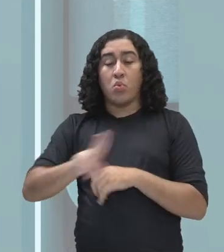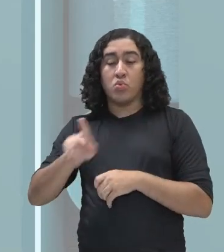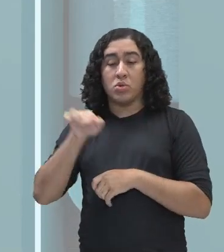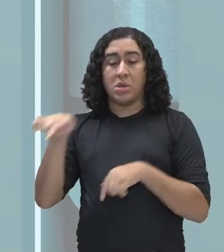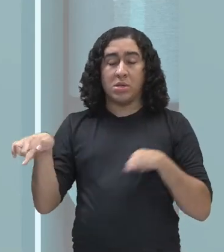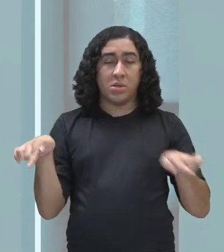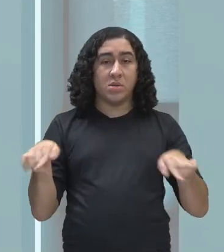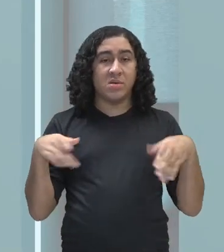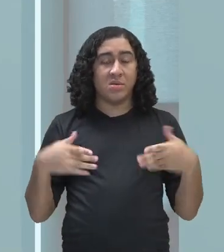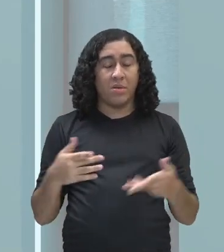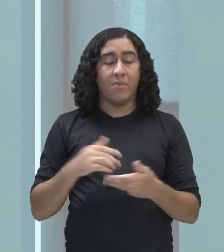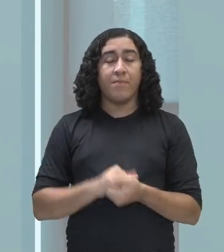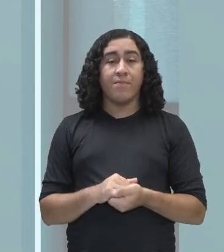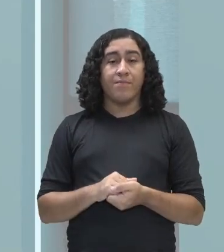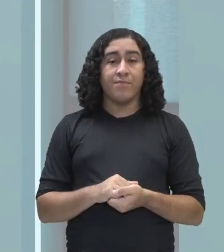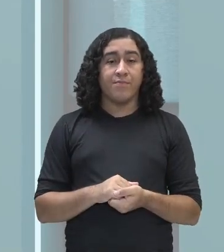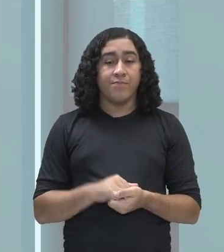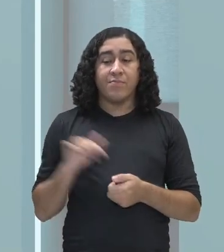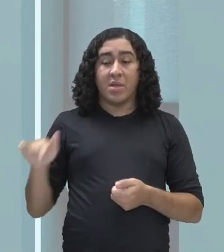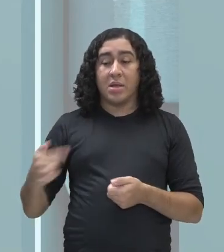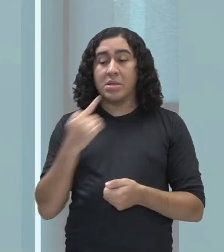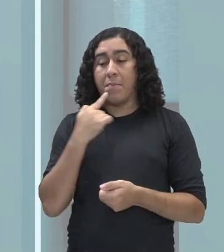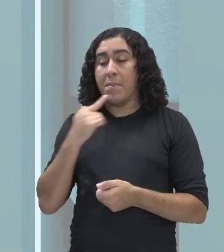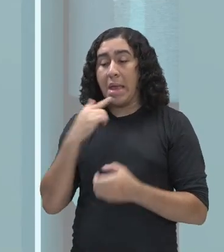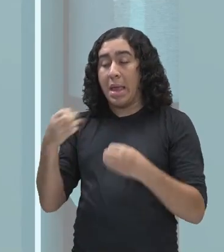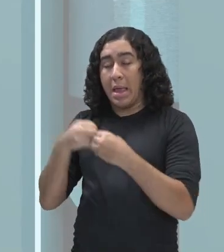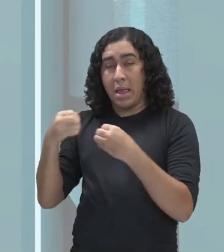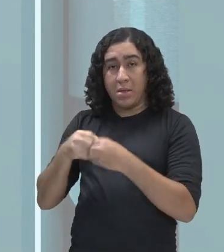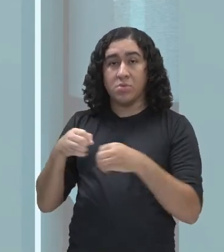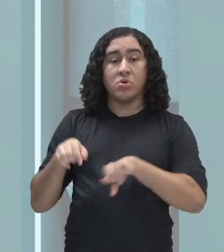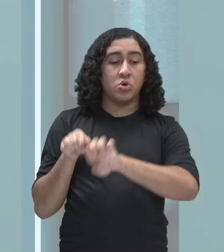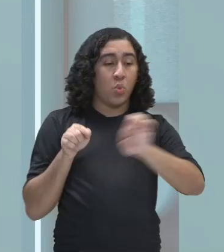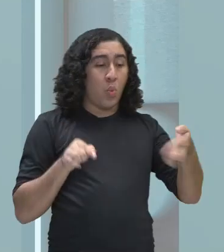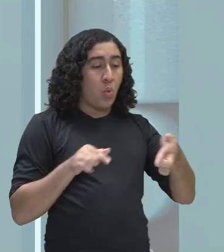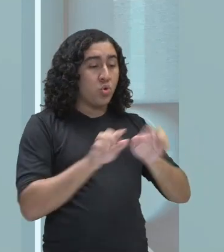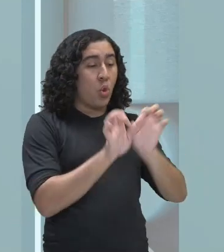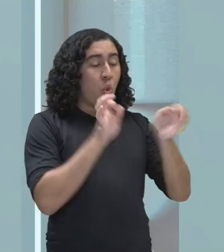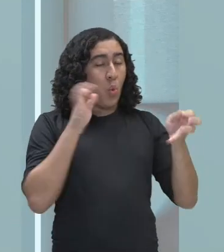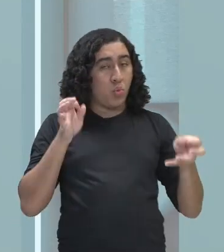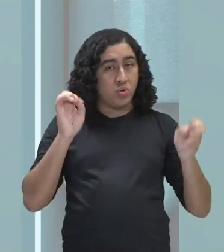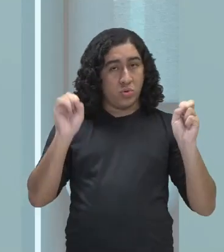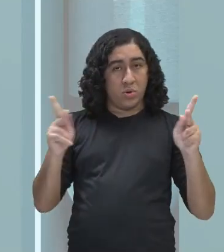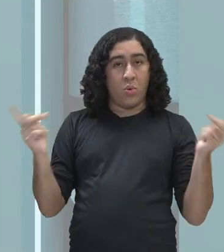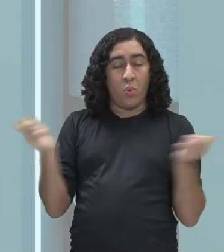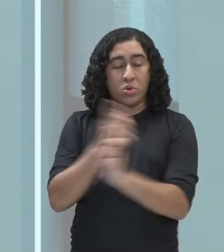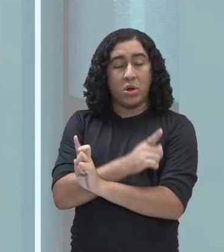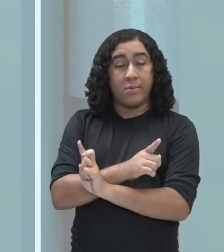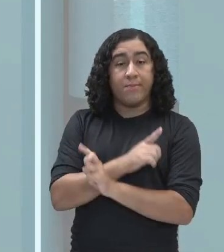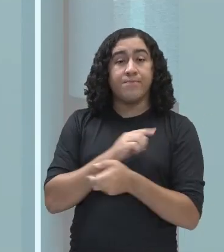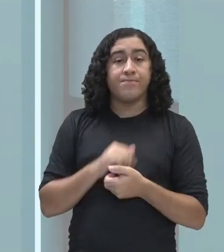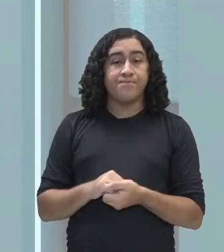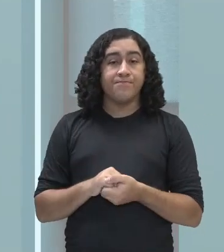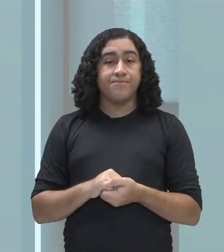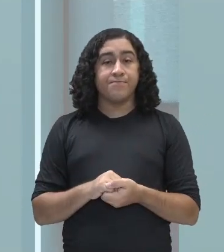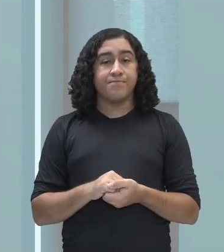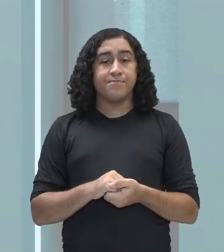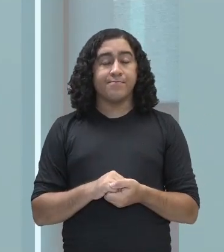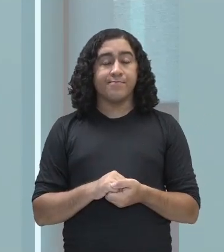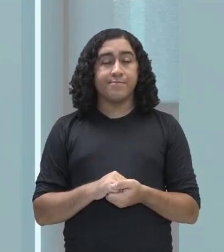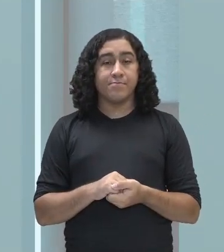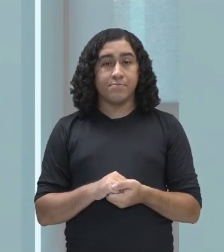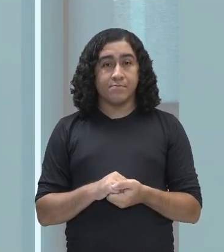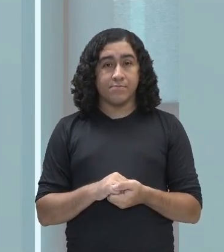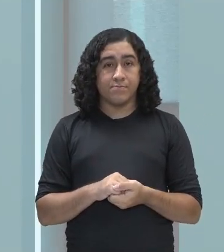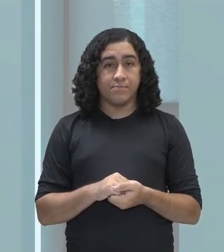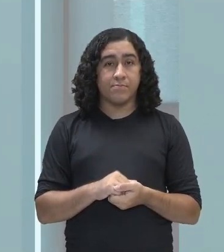outro? This para algo perto, tanto no tempo quanto na distância, e o that, o contrário, para apontar, demonstrar algo distante,